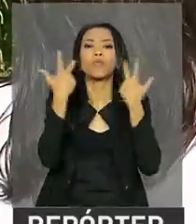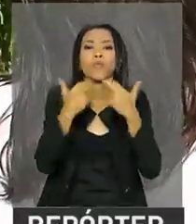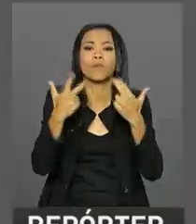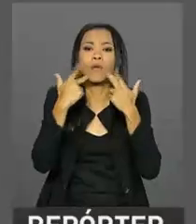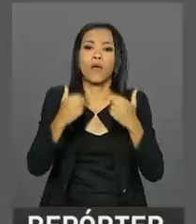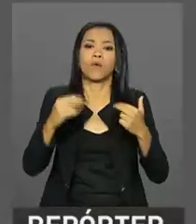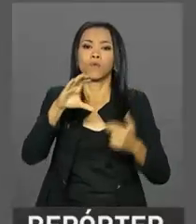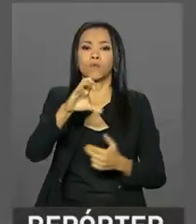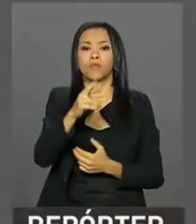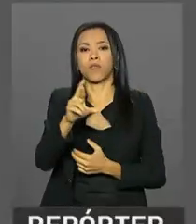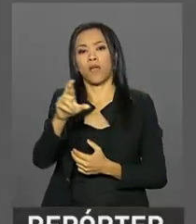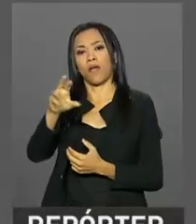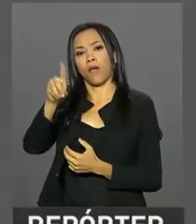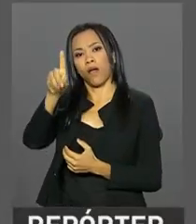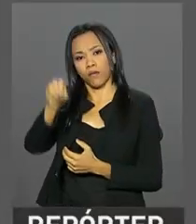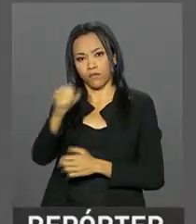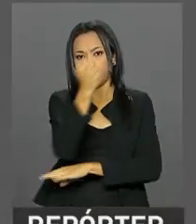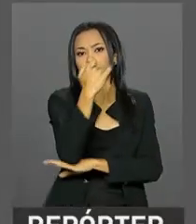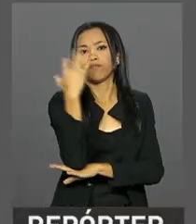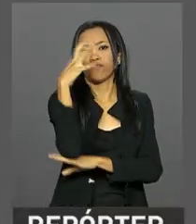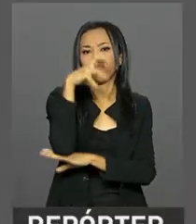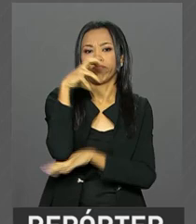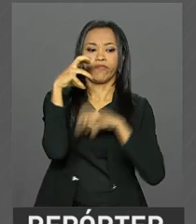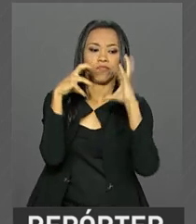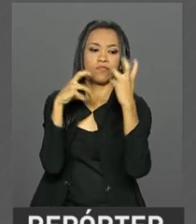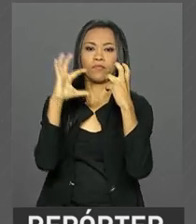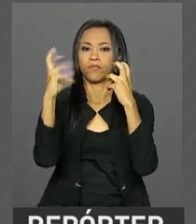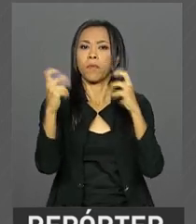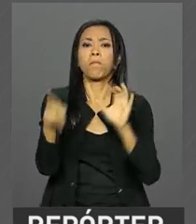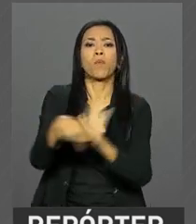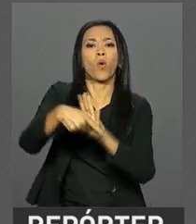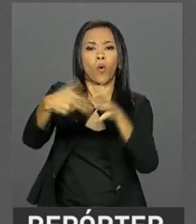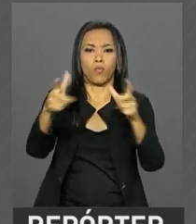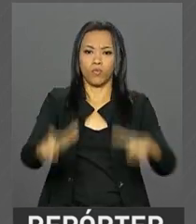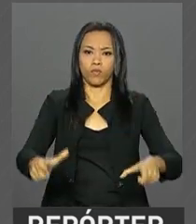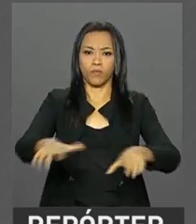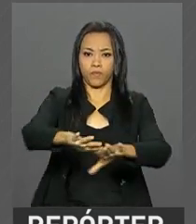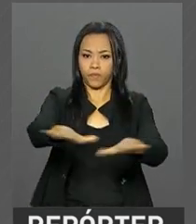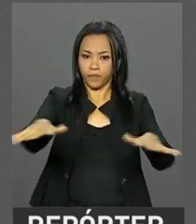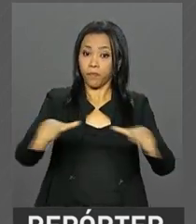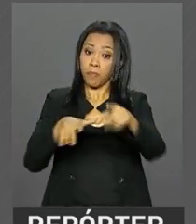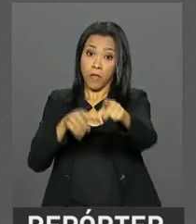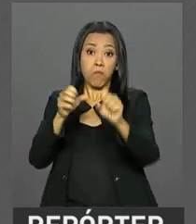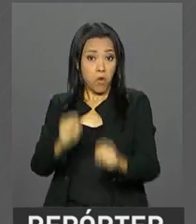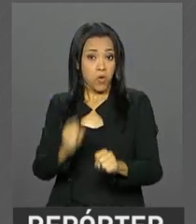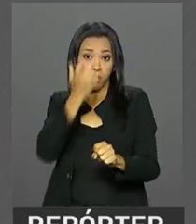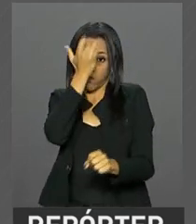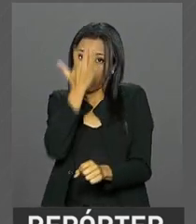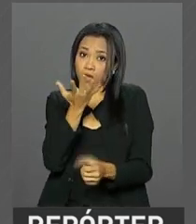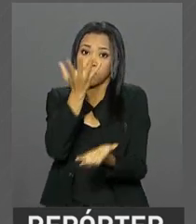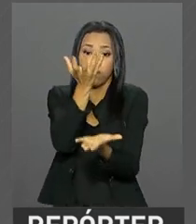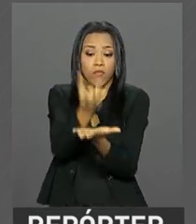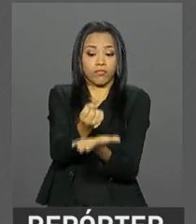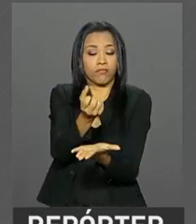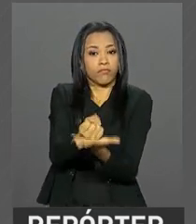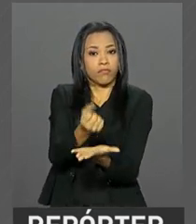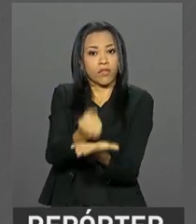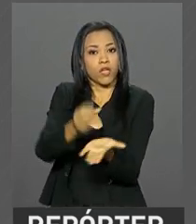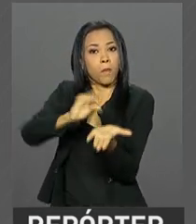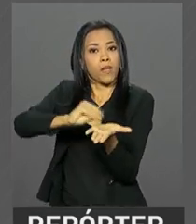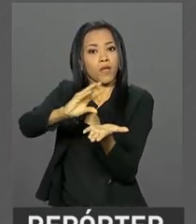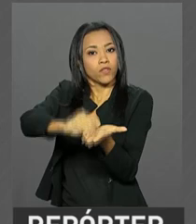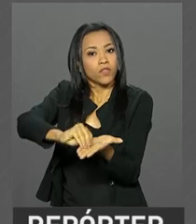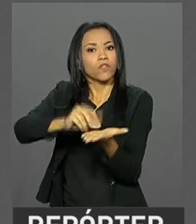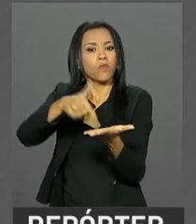na Nascente. A ferramenta que permite apadrinhar uma nascente pode ser baixada nas lojas de aplicativos de celulares. O programa